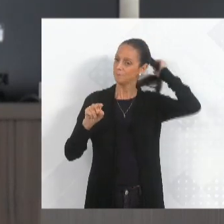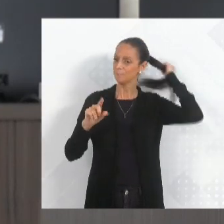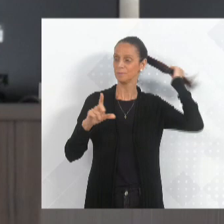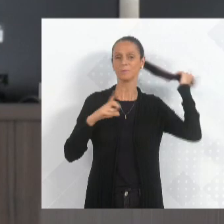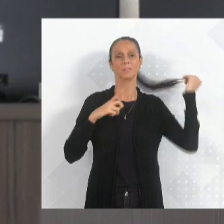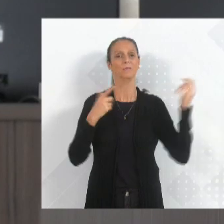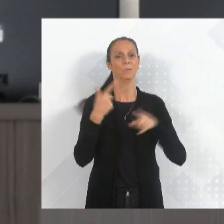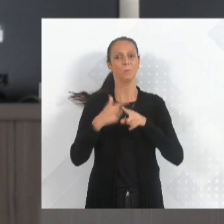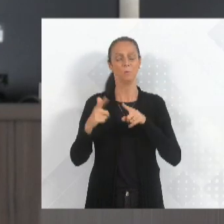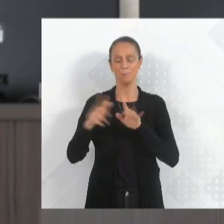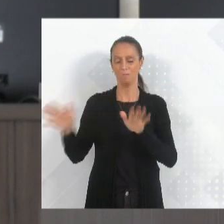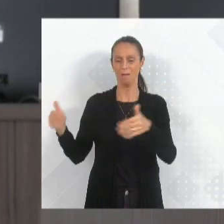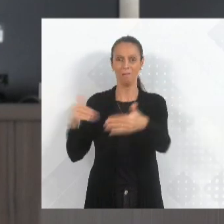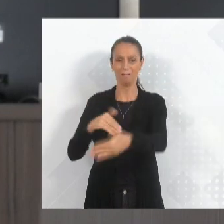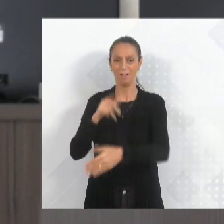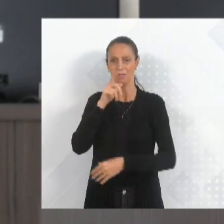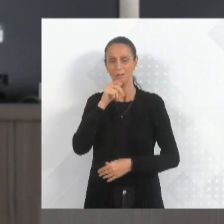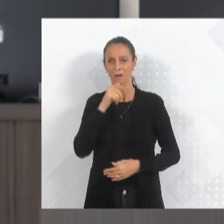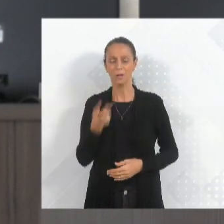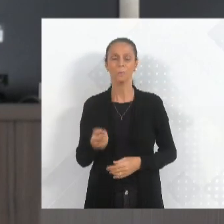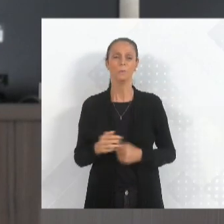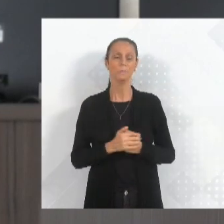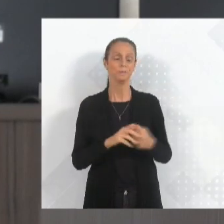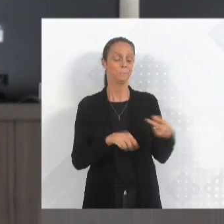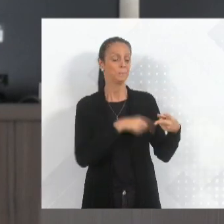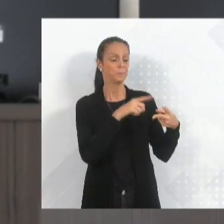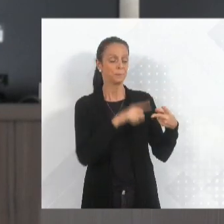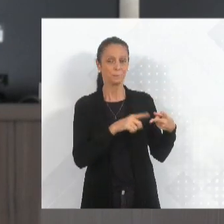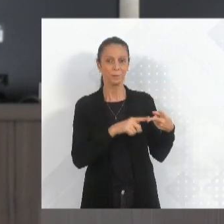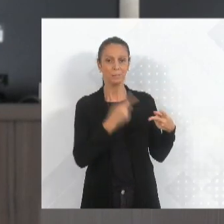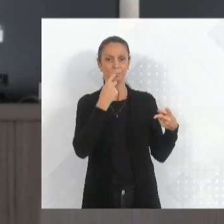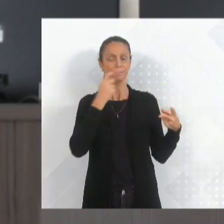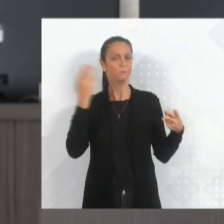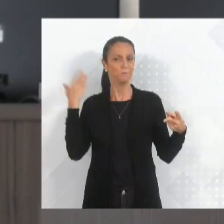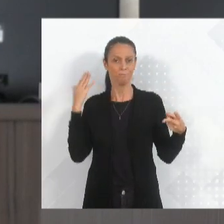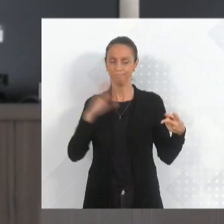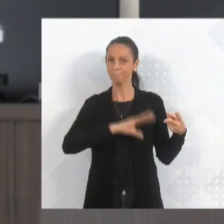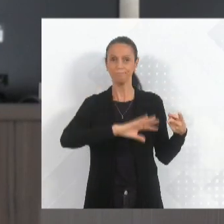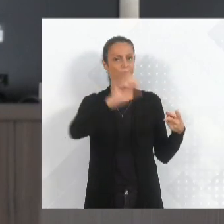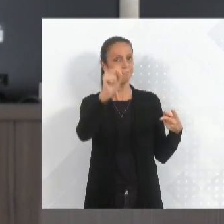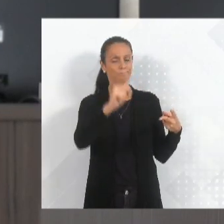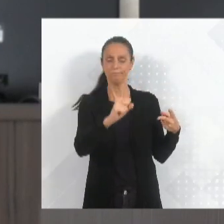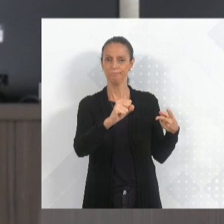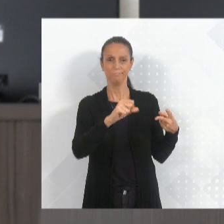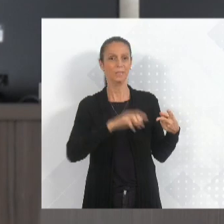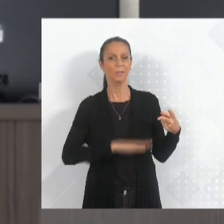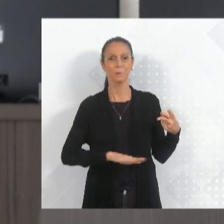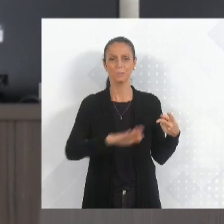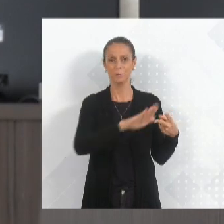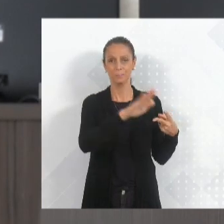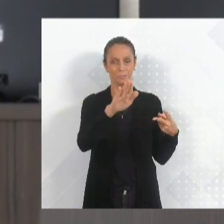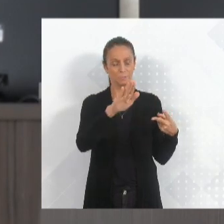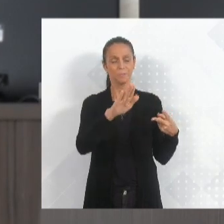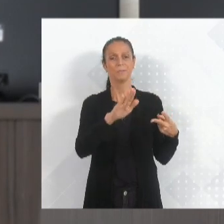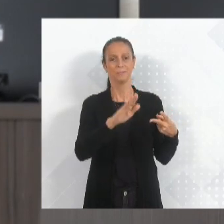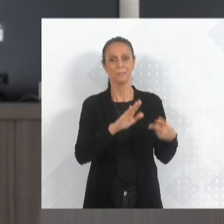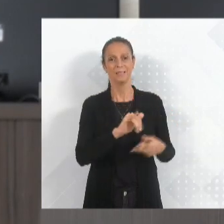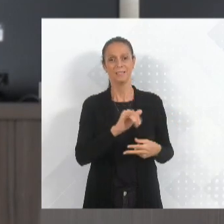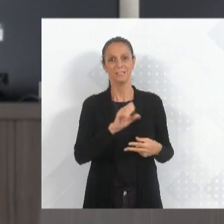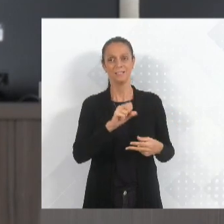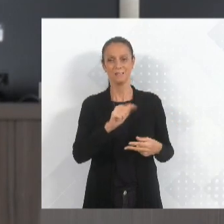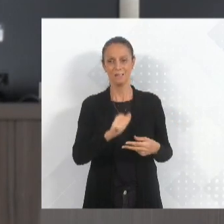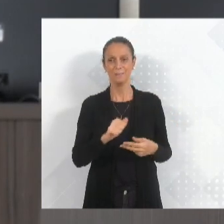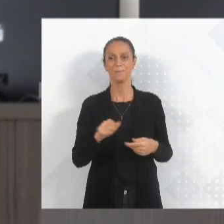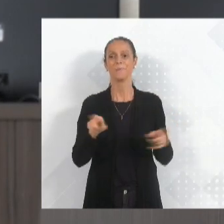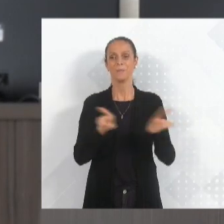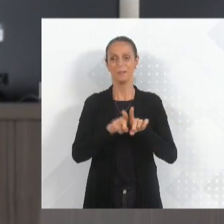caixa d'água. Outro que, para mim, agora, atualmente está sendo campeão, loteamento Dona Isa, na Itopava Central. Sei que o vereador Almir